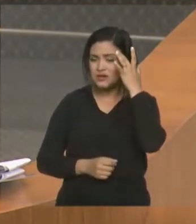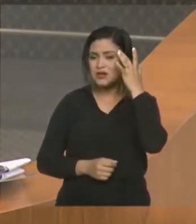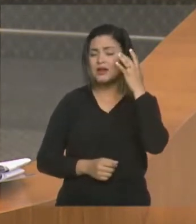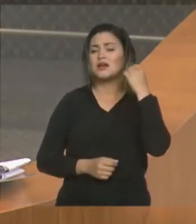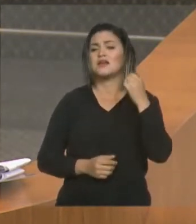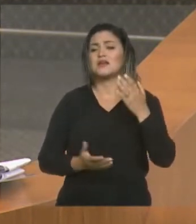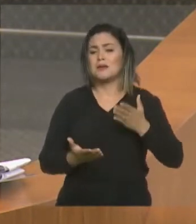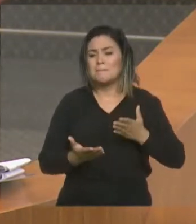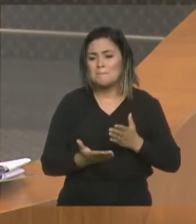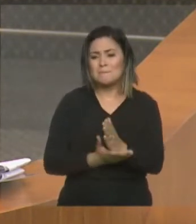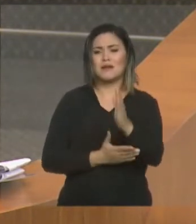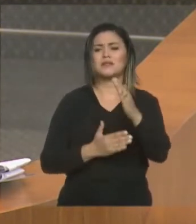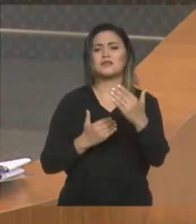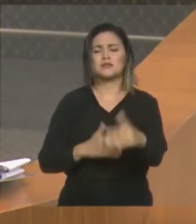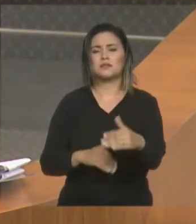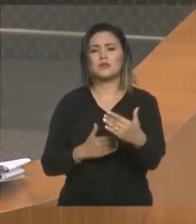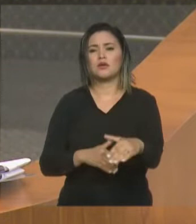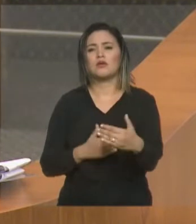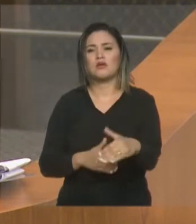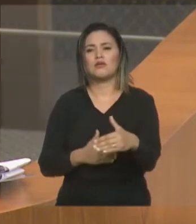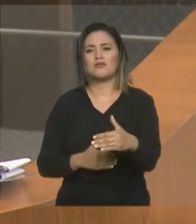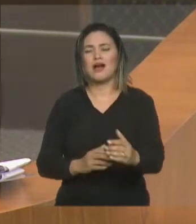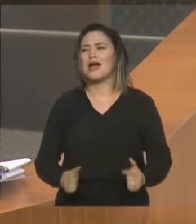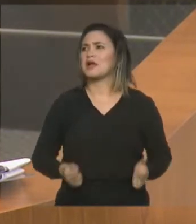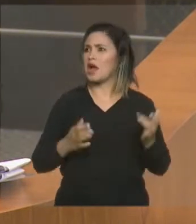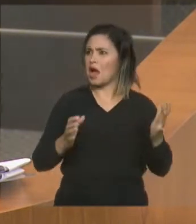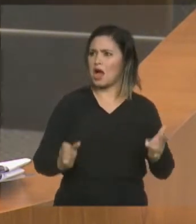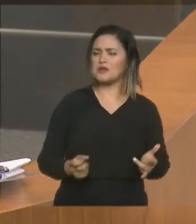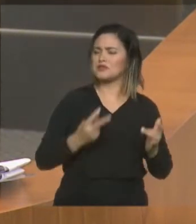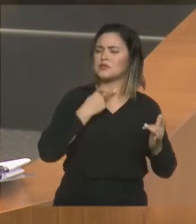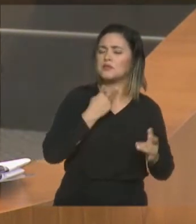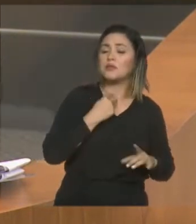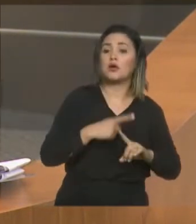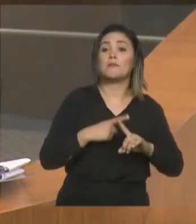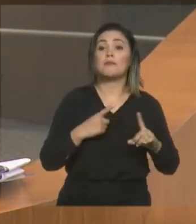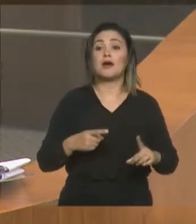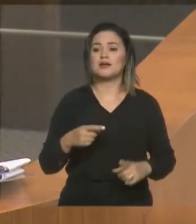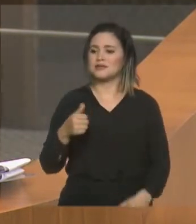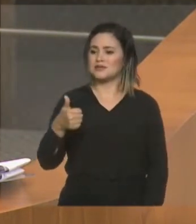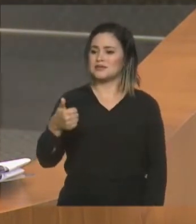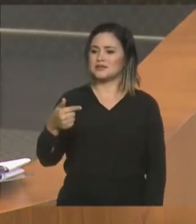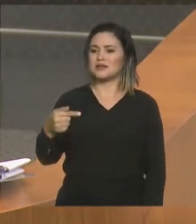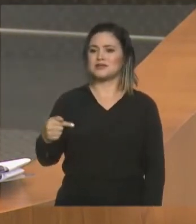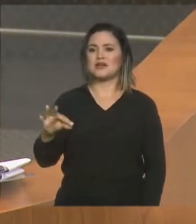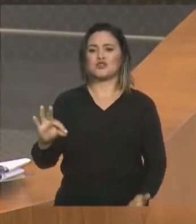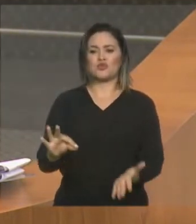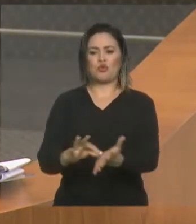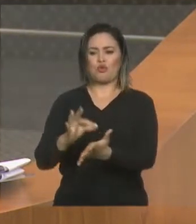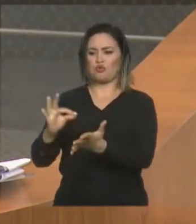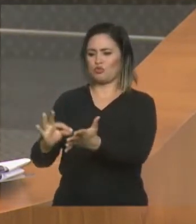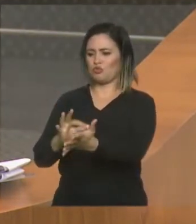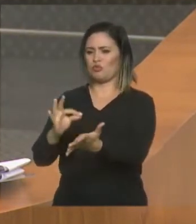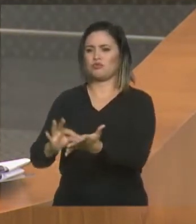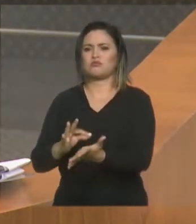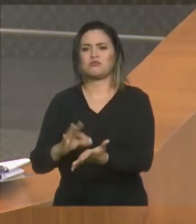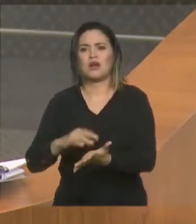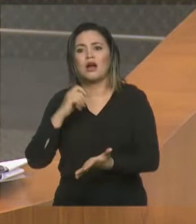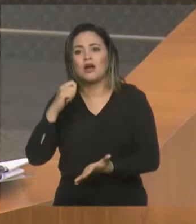17 contratados para poder atender as aberrações e os desvios financeiros que estão acontecendo no MCE.